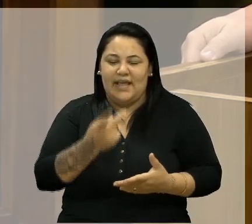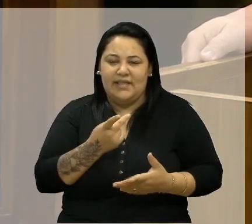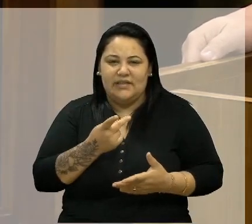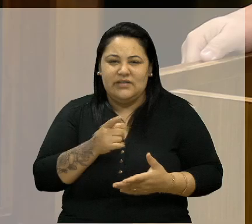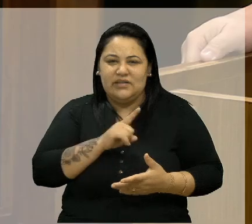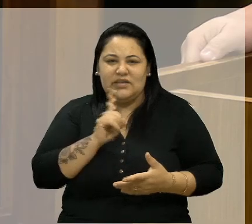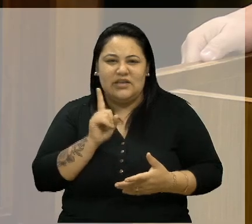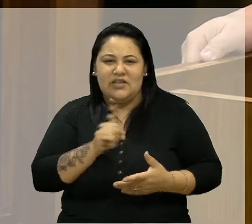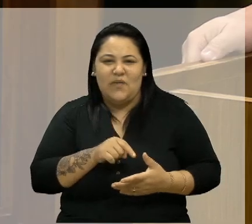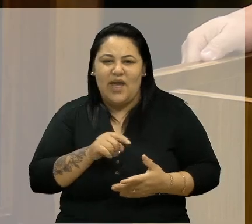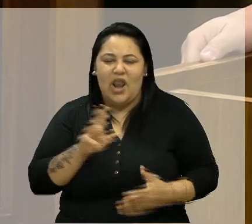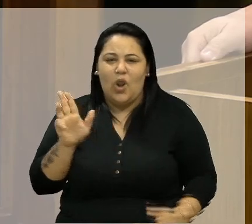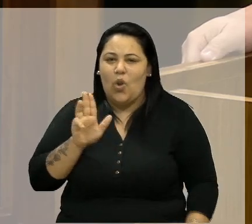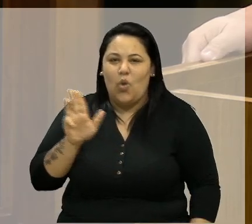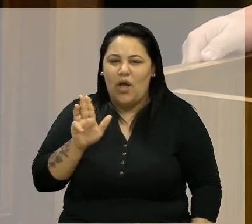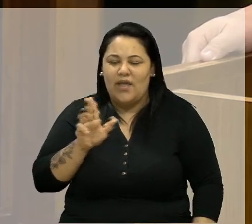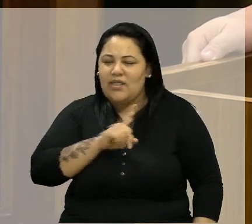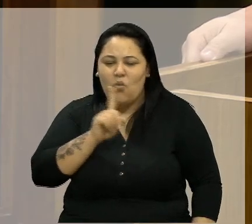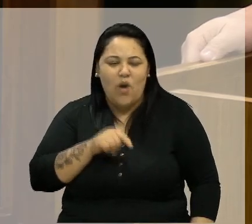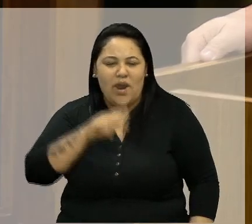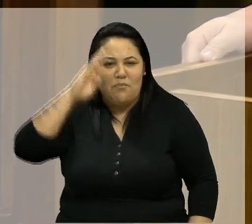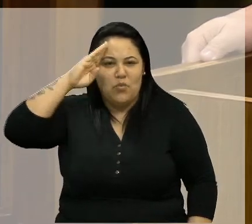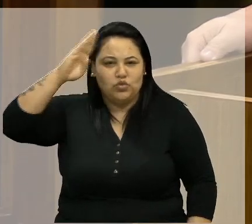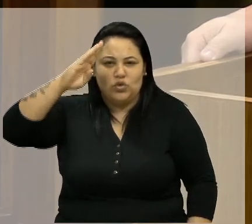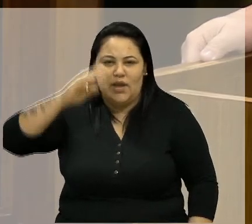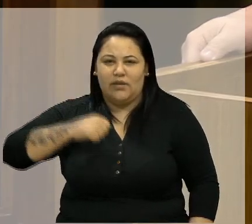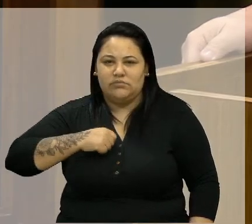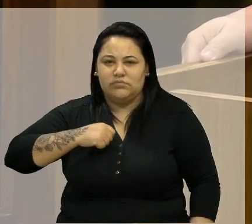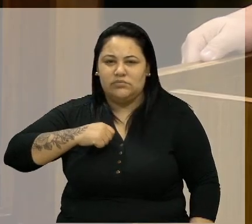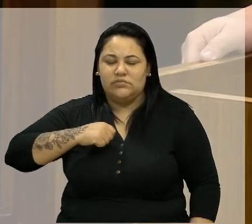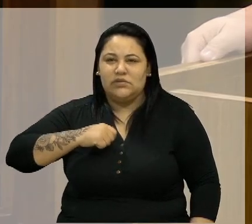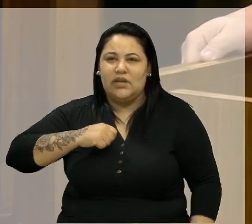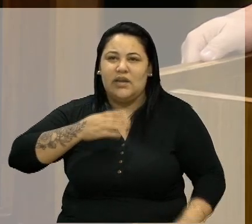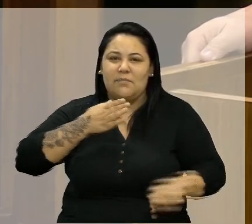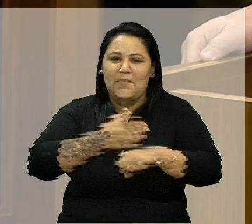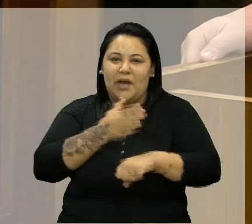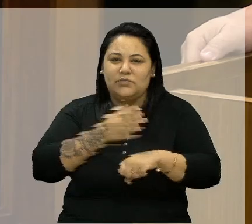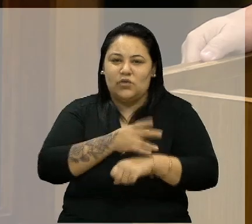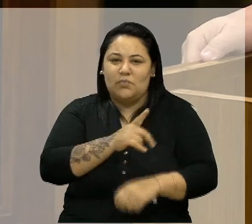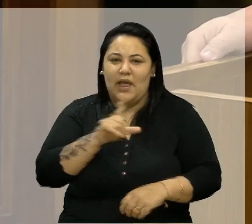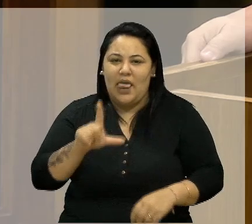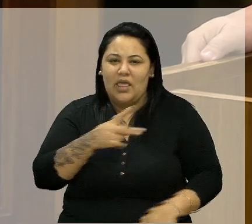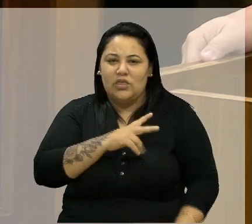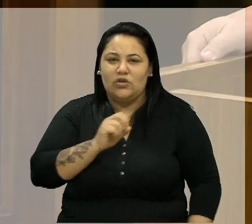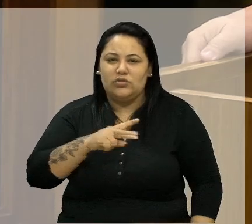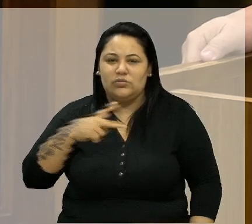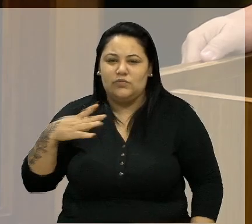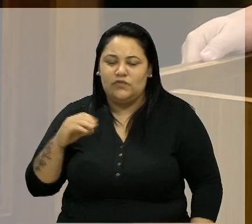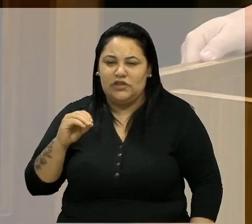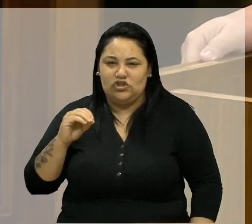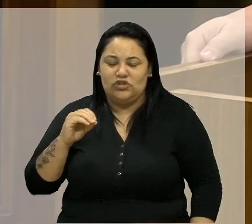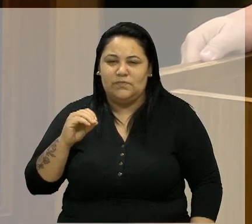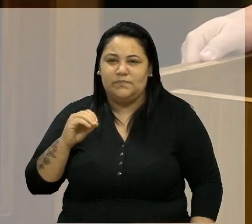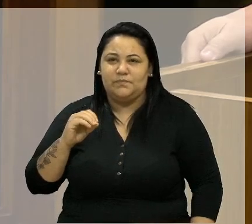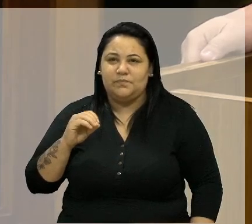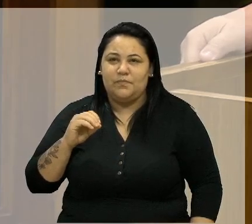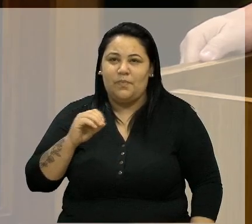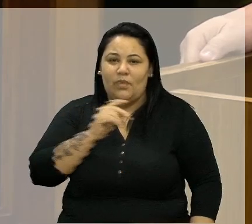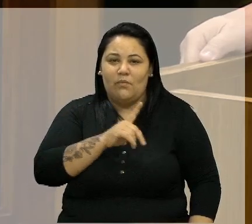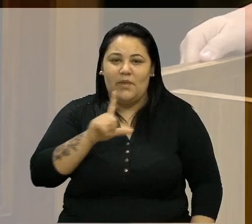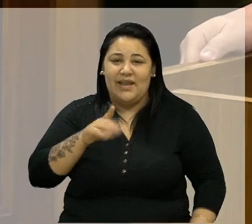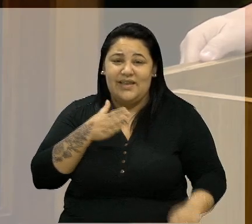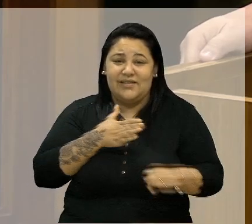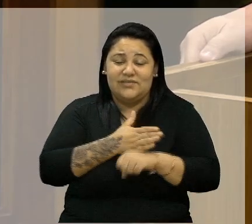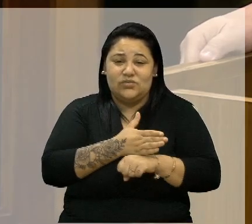era nem Lula nem Bolsonaro. Ele concorreu pelo PL em 2020. O Bolsonaro entrou no PL em